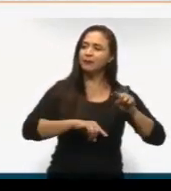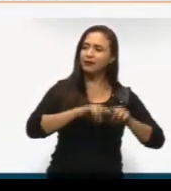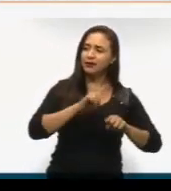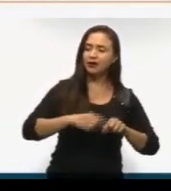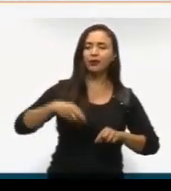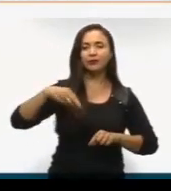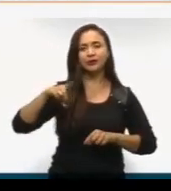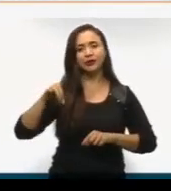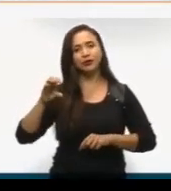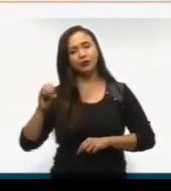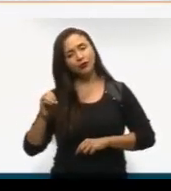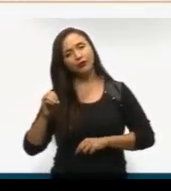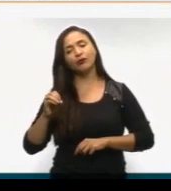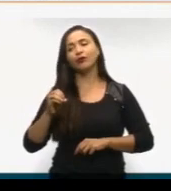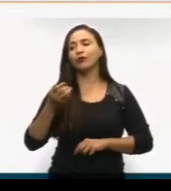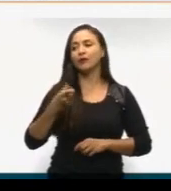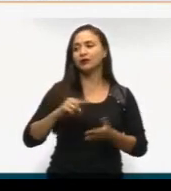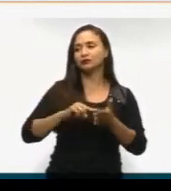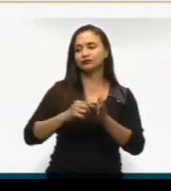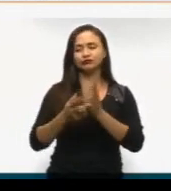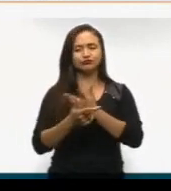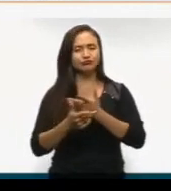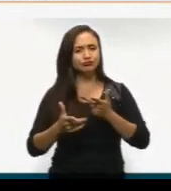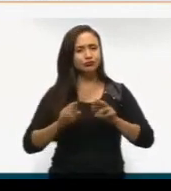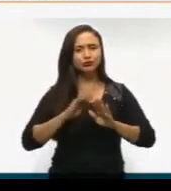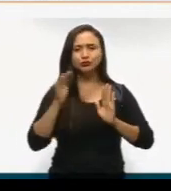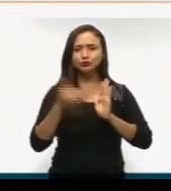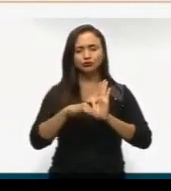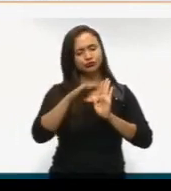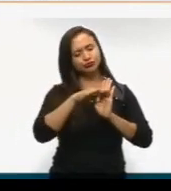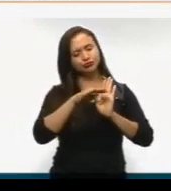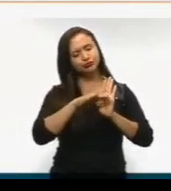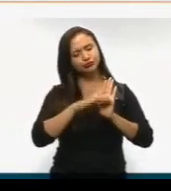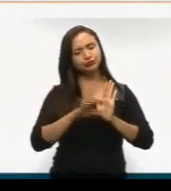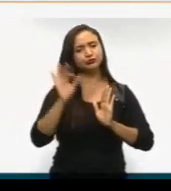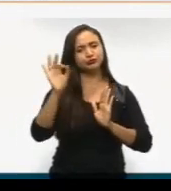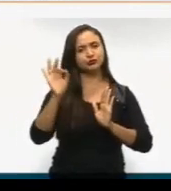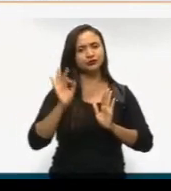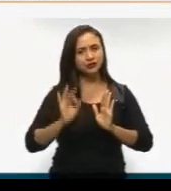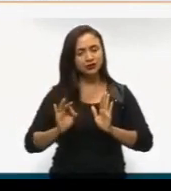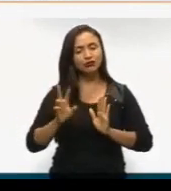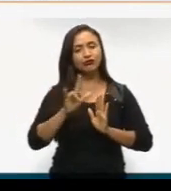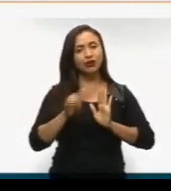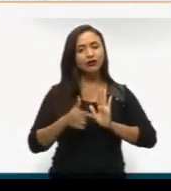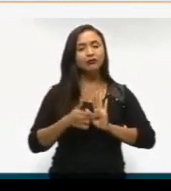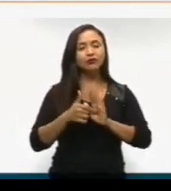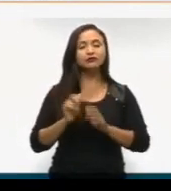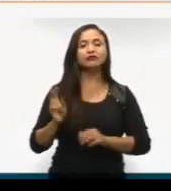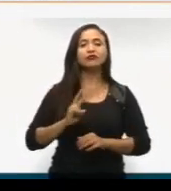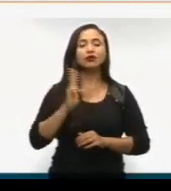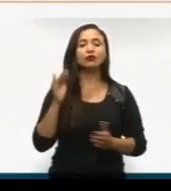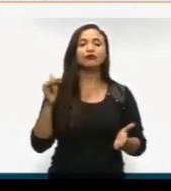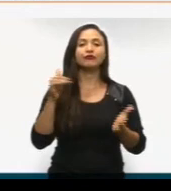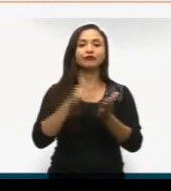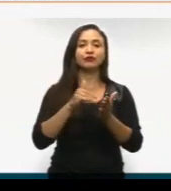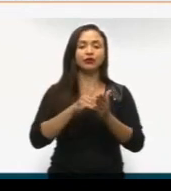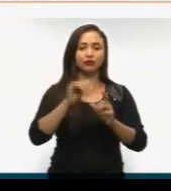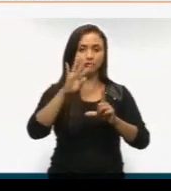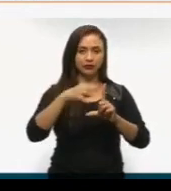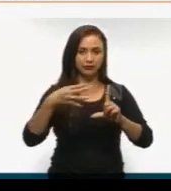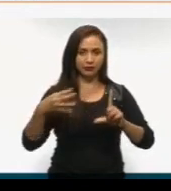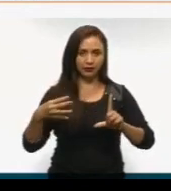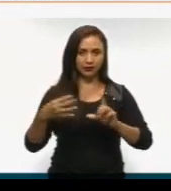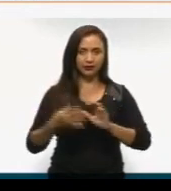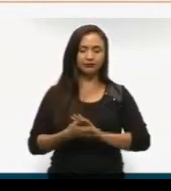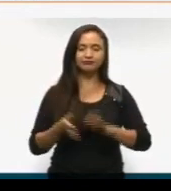de obra. Ela te dá todos os itens, os percentuais, e ela te fala o valor final da tabela.